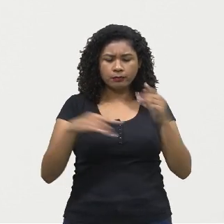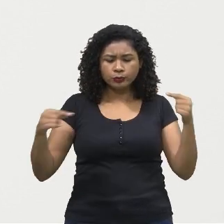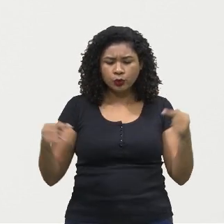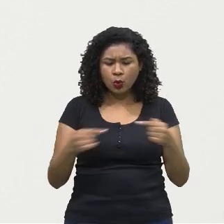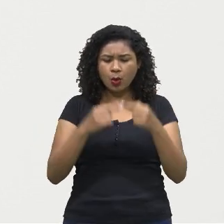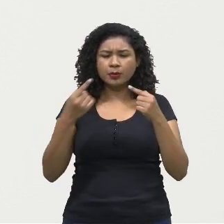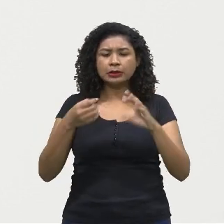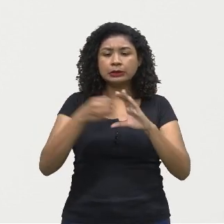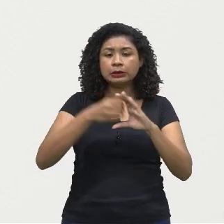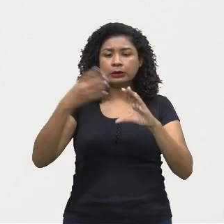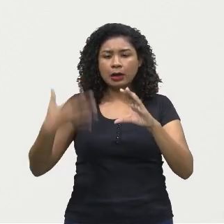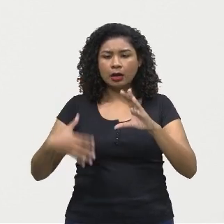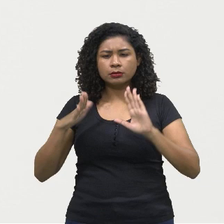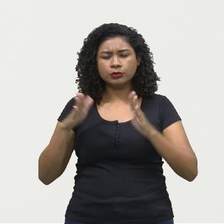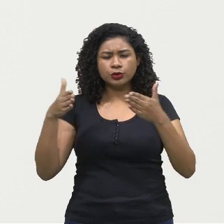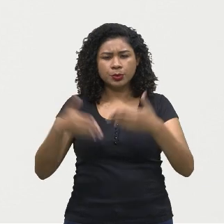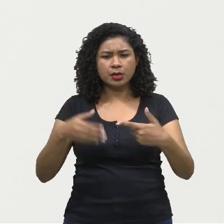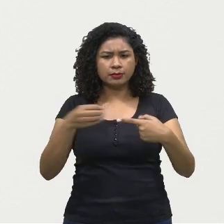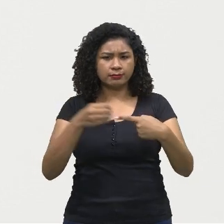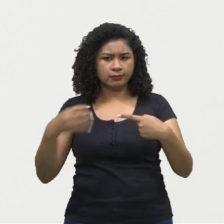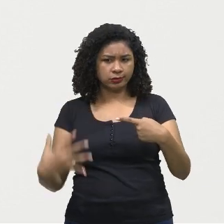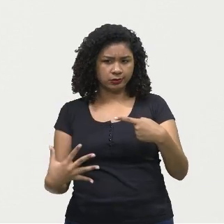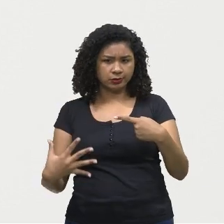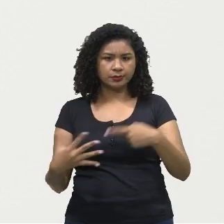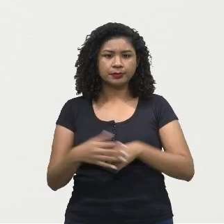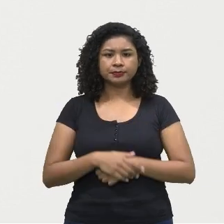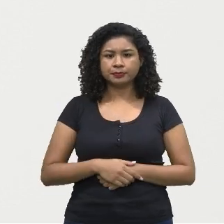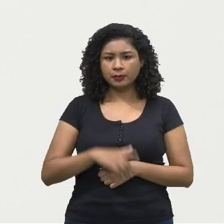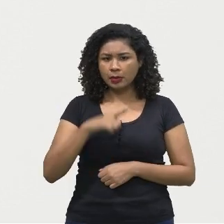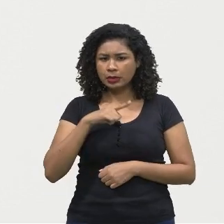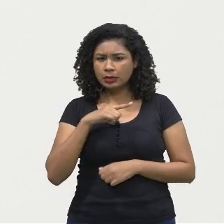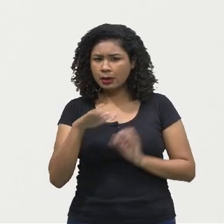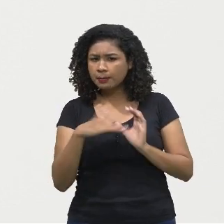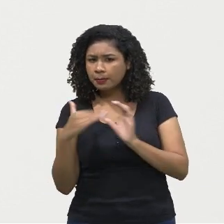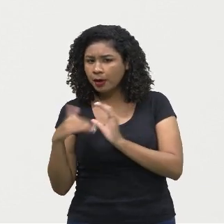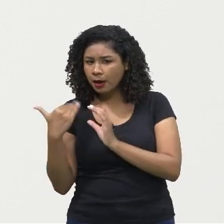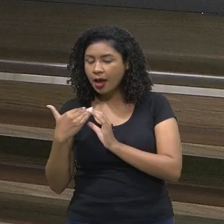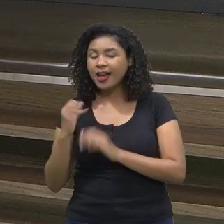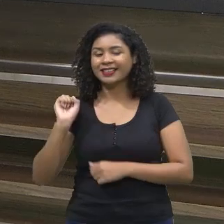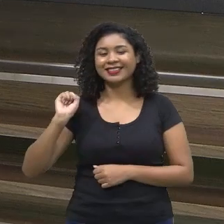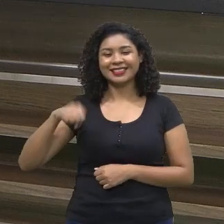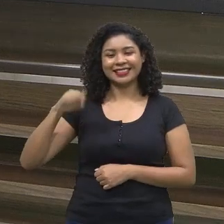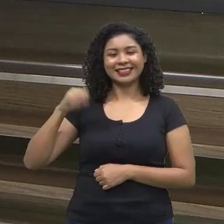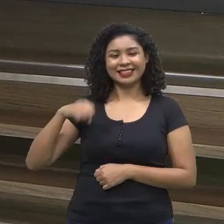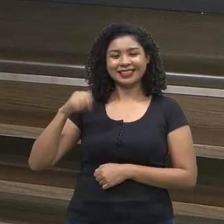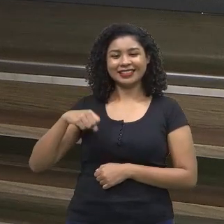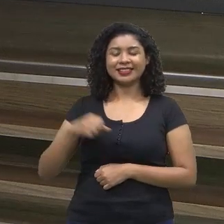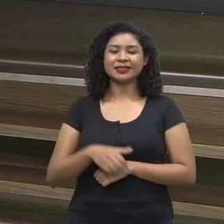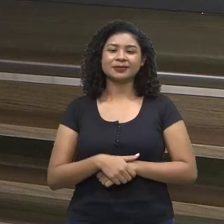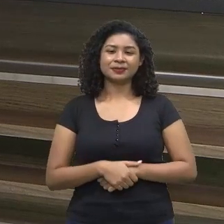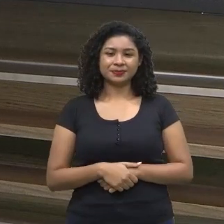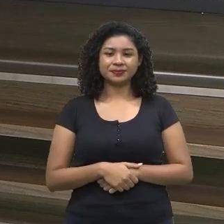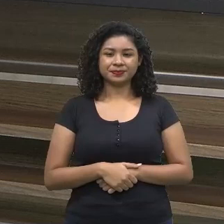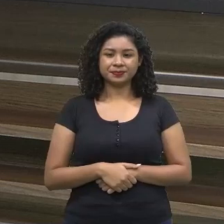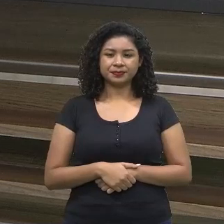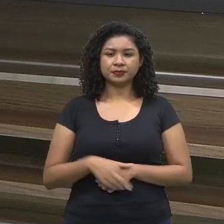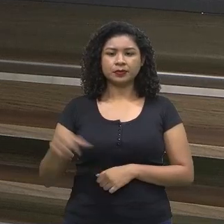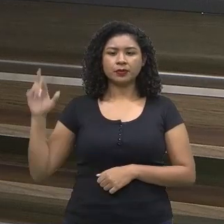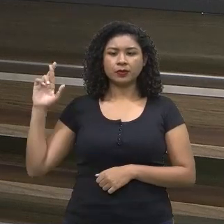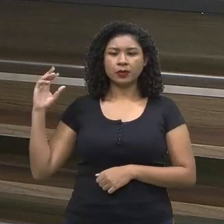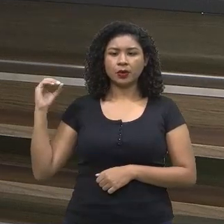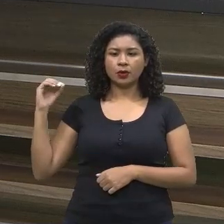textual descrição. Muito bem, já temos participação? Temos. Olha aí, o